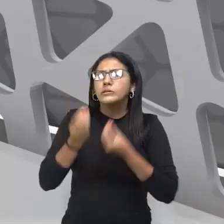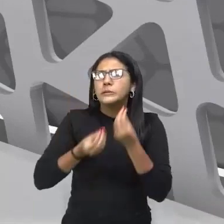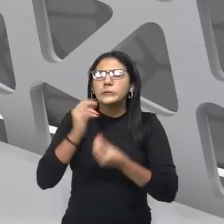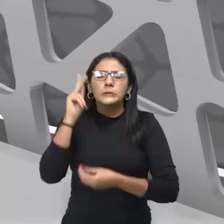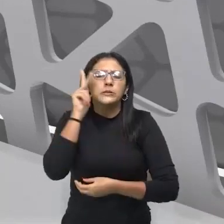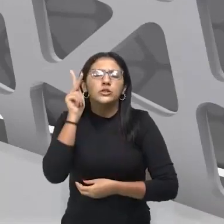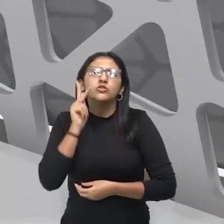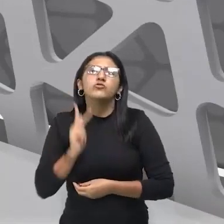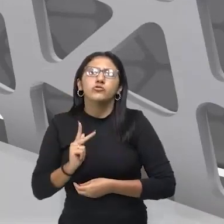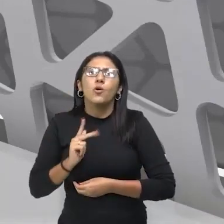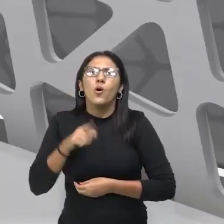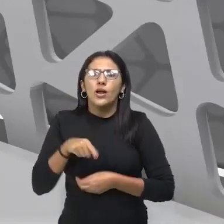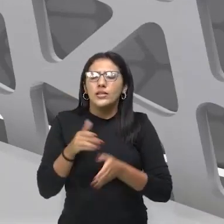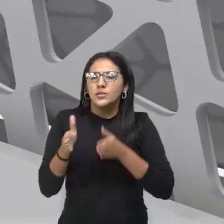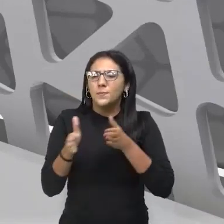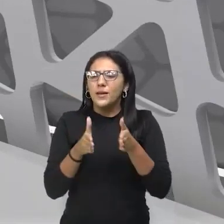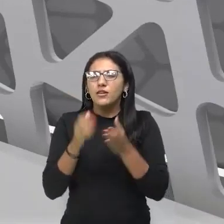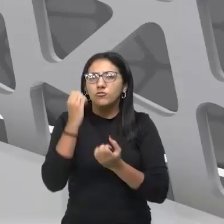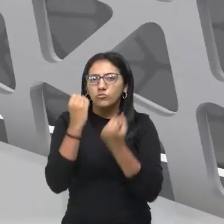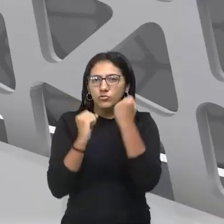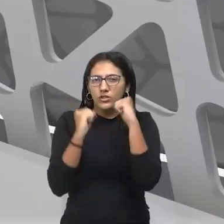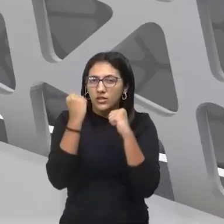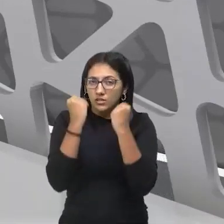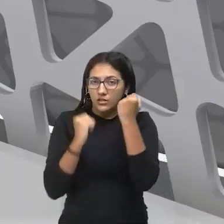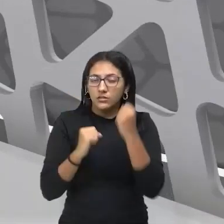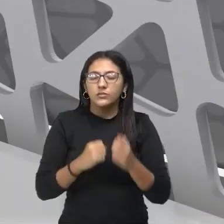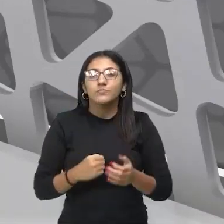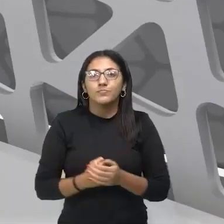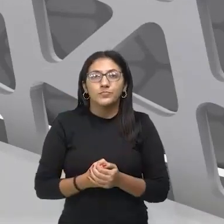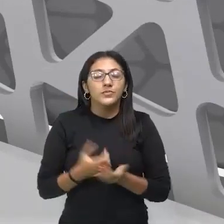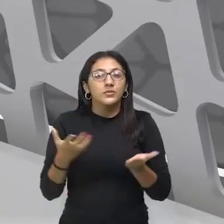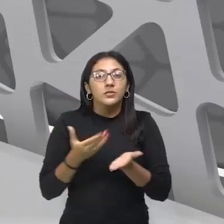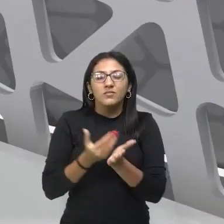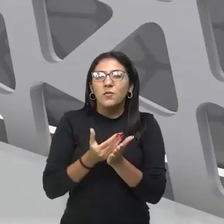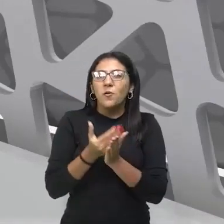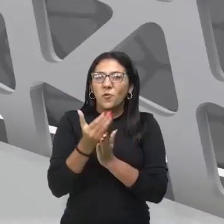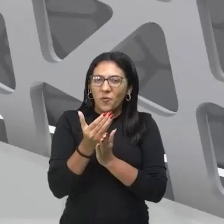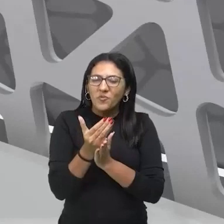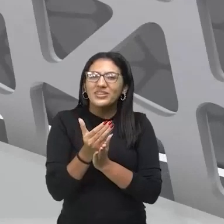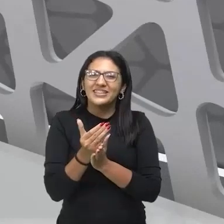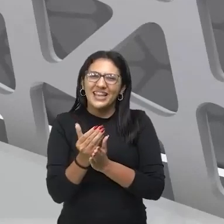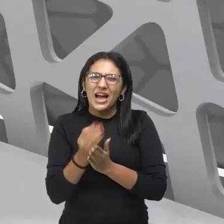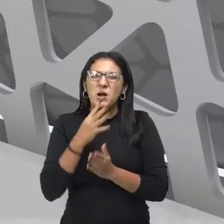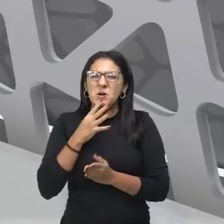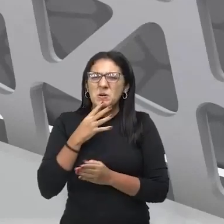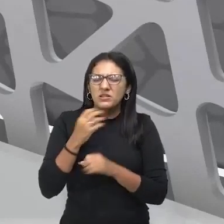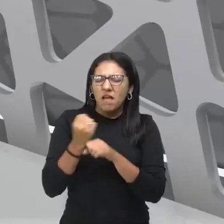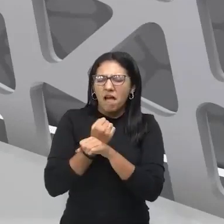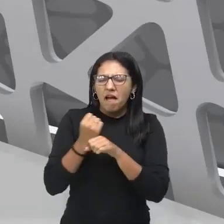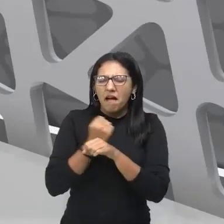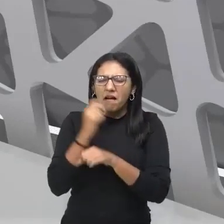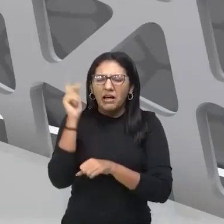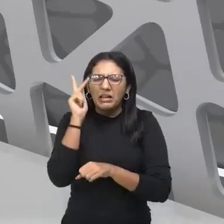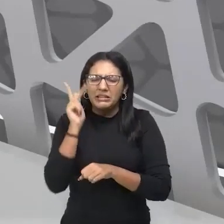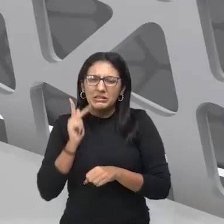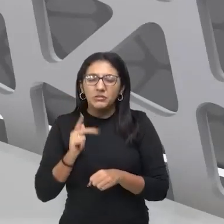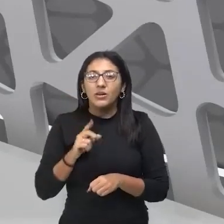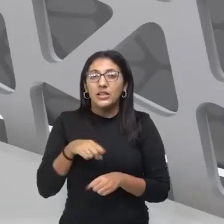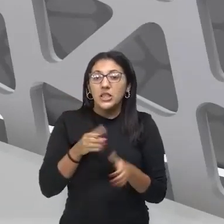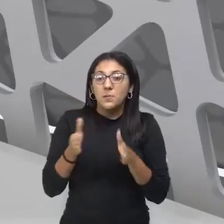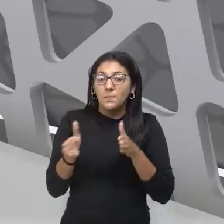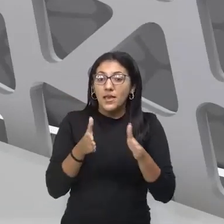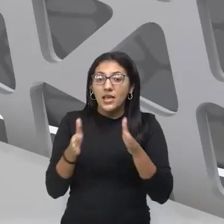vocês sobre o processo de industrialização. Então vamos começar a nossa viagem no tempo a partir do